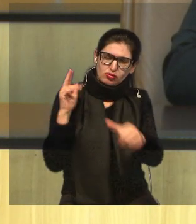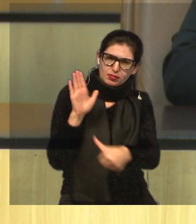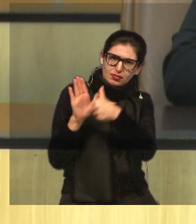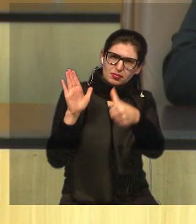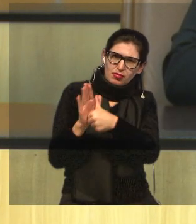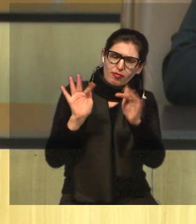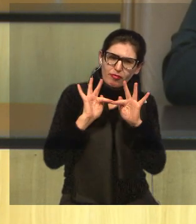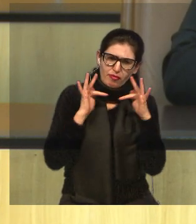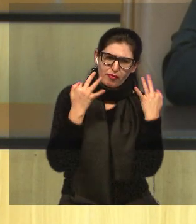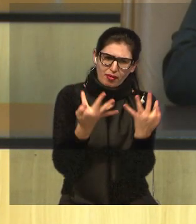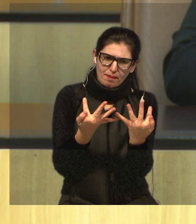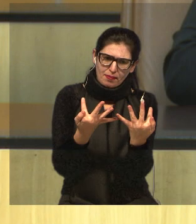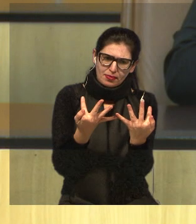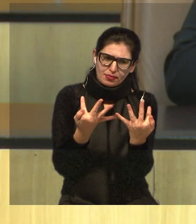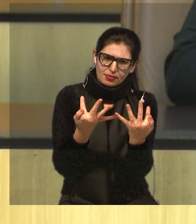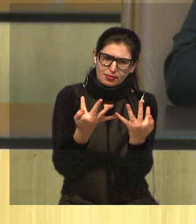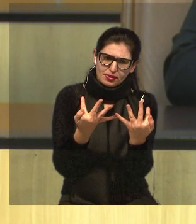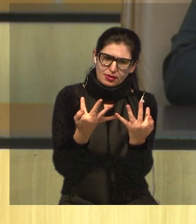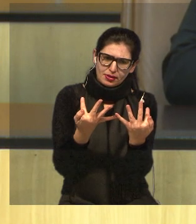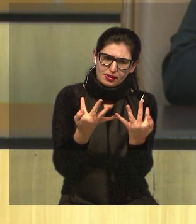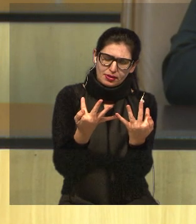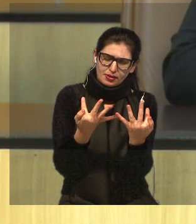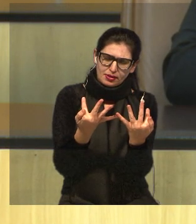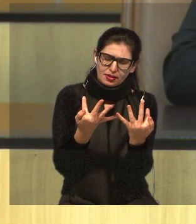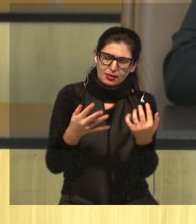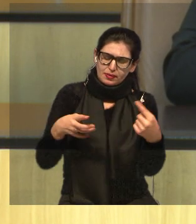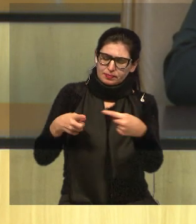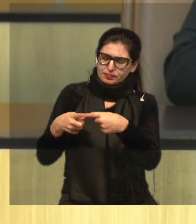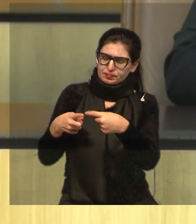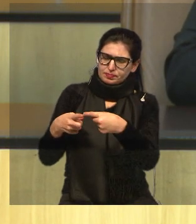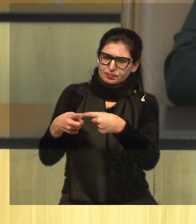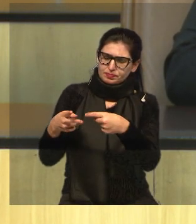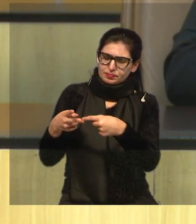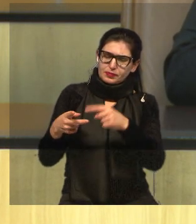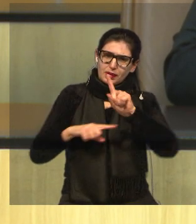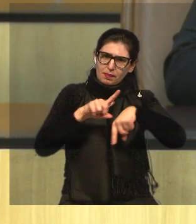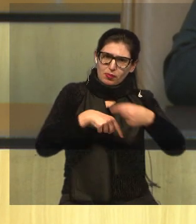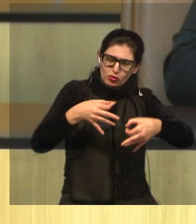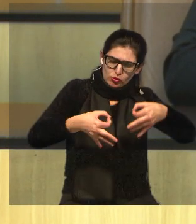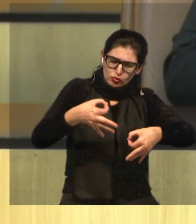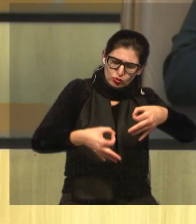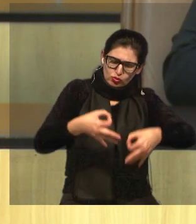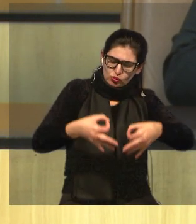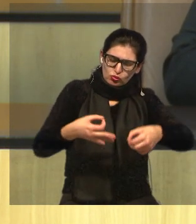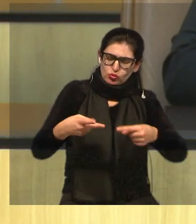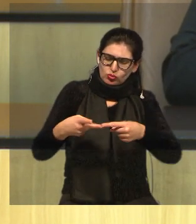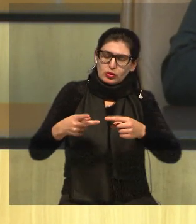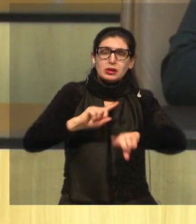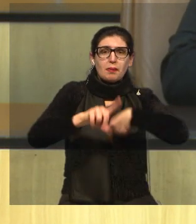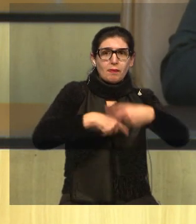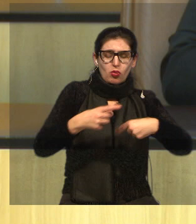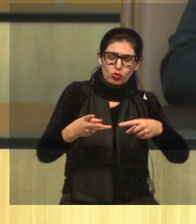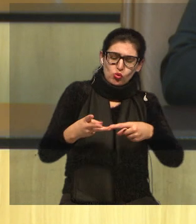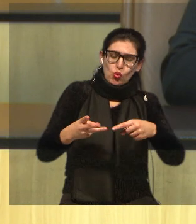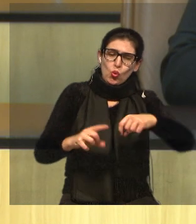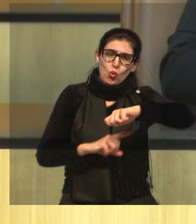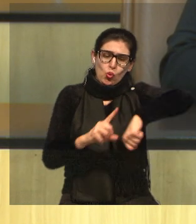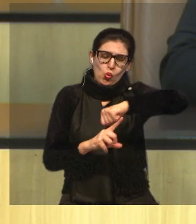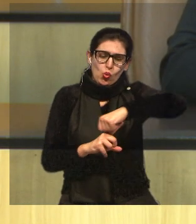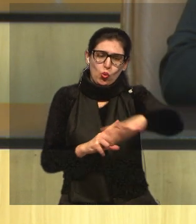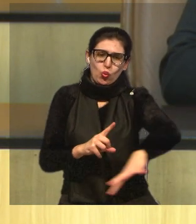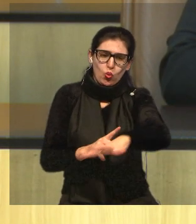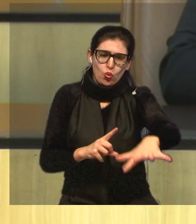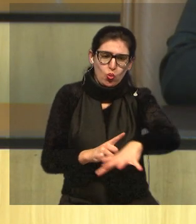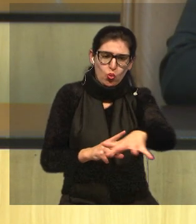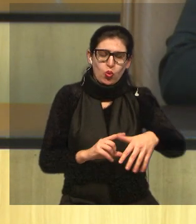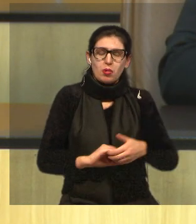da família, depois do poder público e de toda a sociedade. E aqui a gente fala